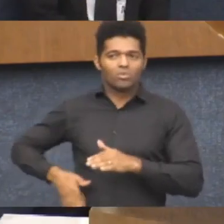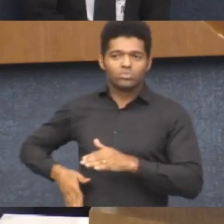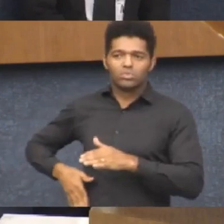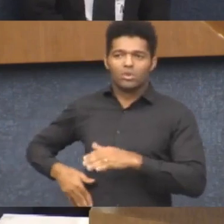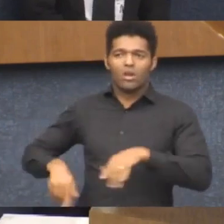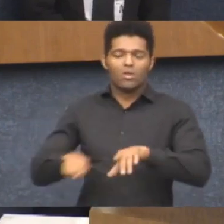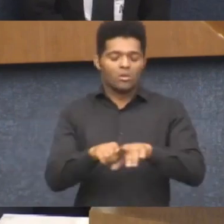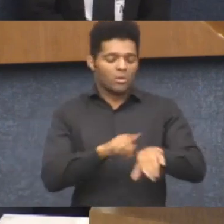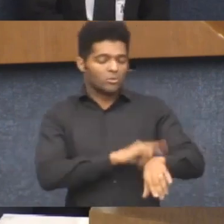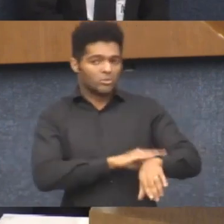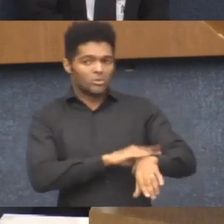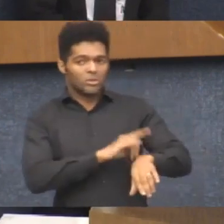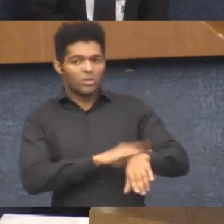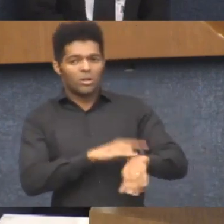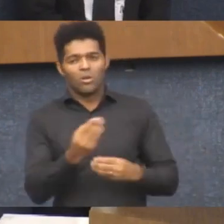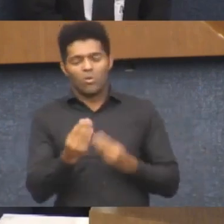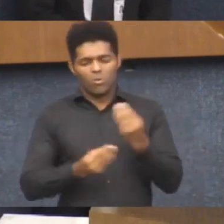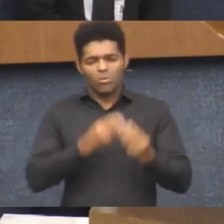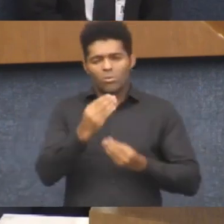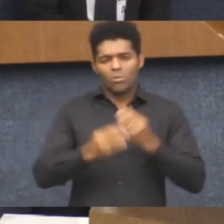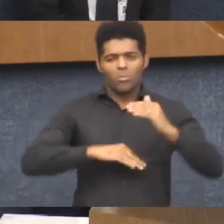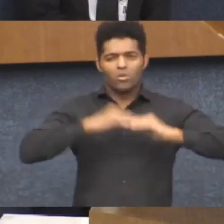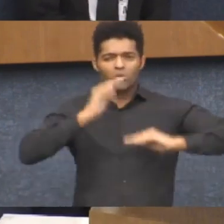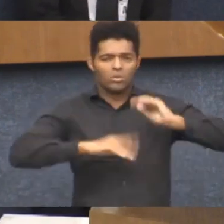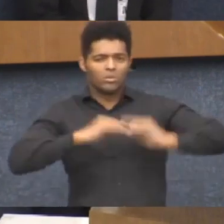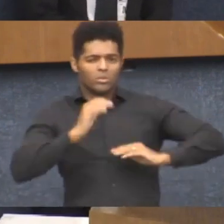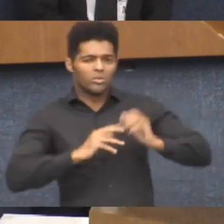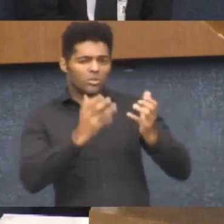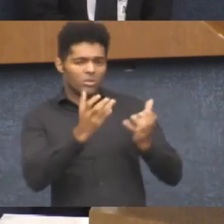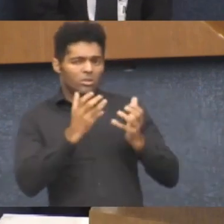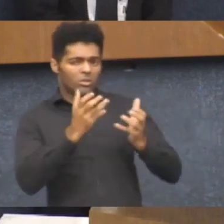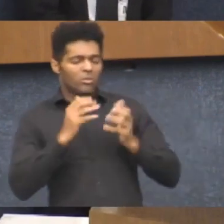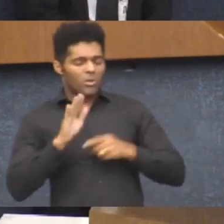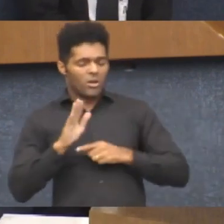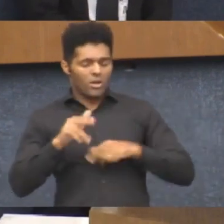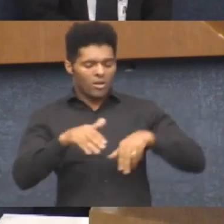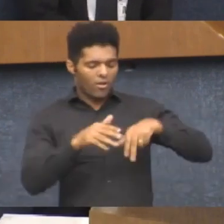Que tipo, que perfil de profissional a gente quer? Tá?